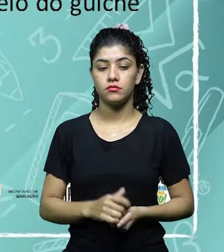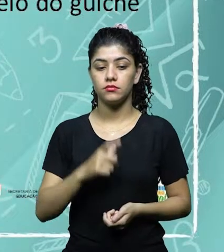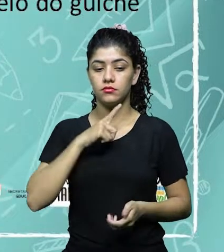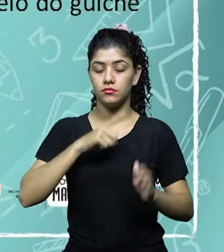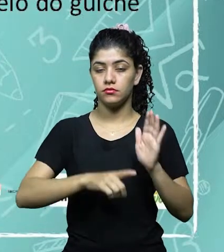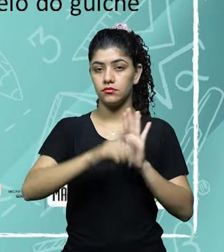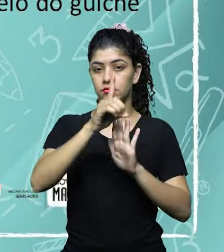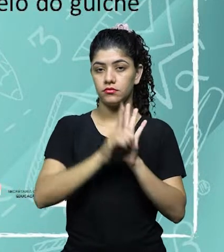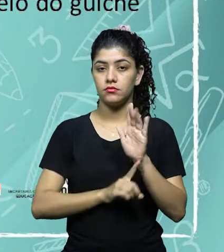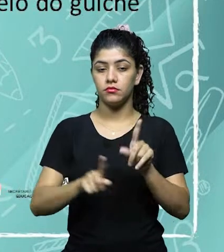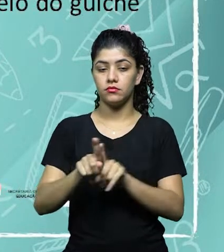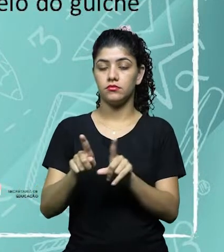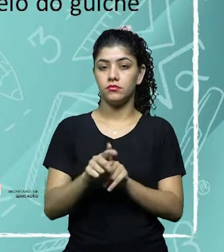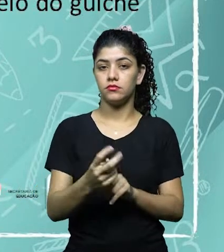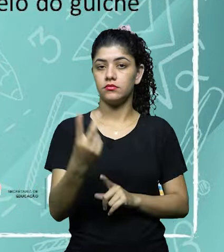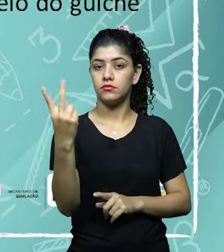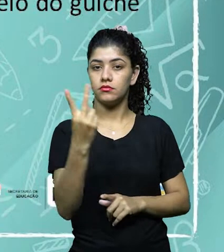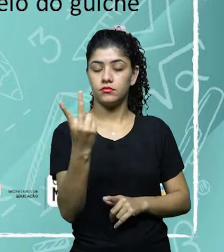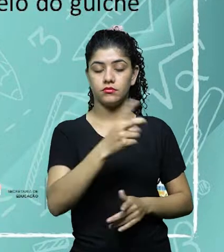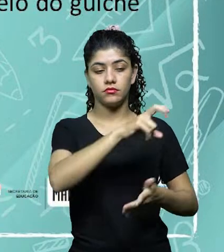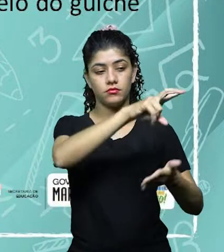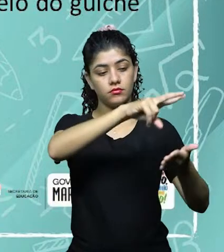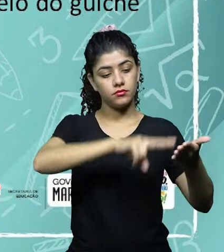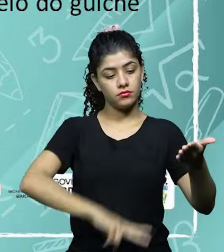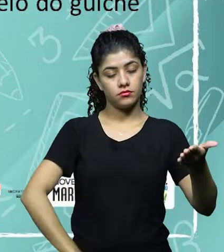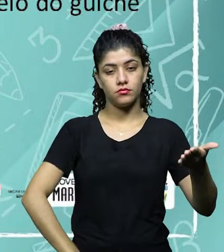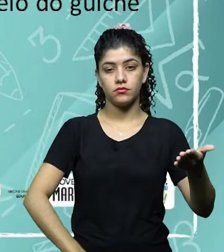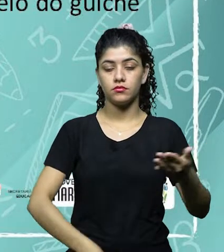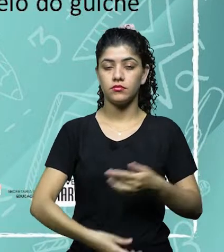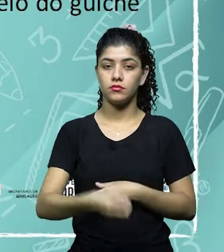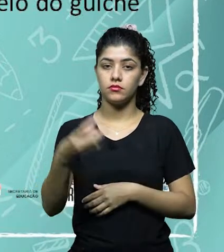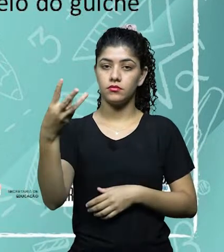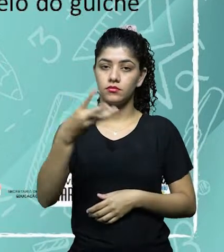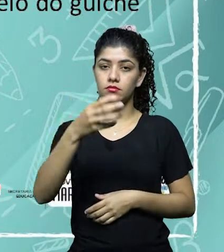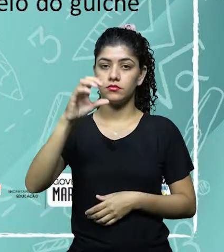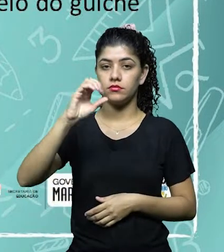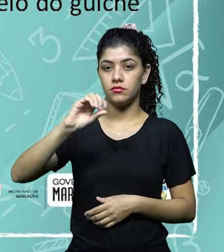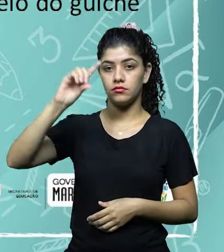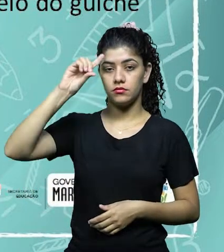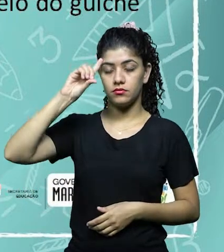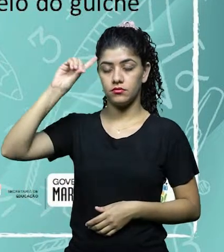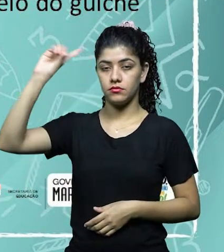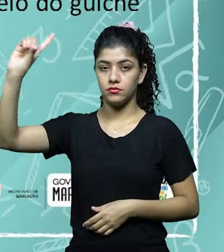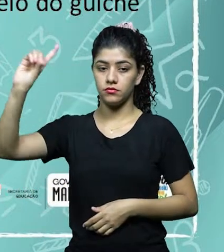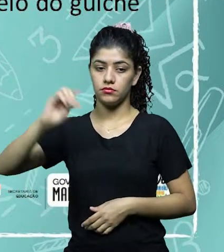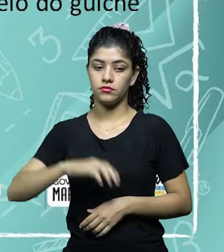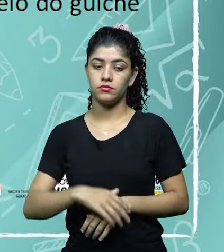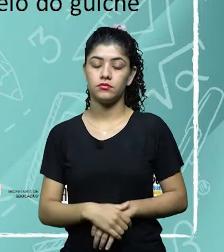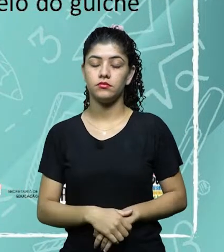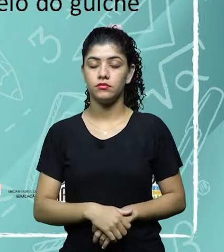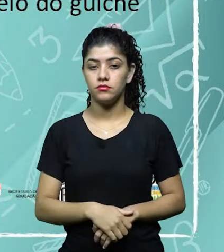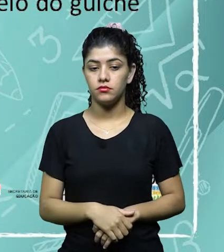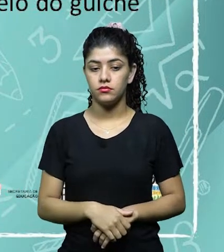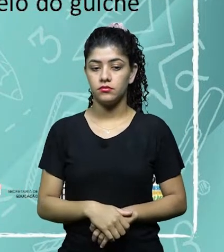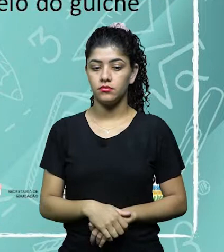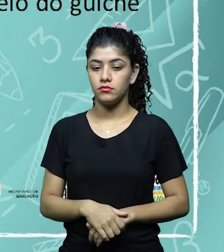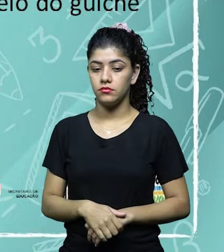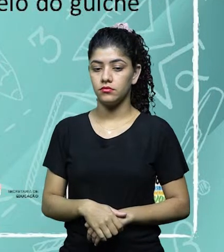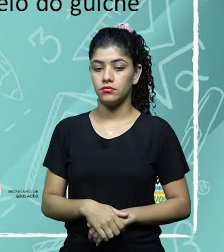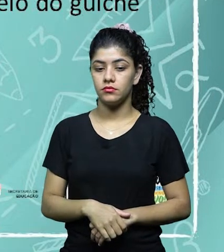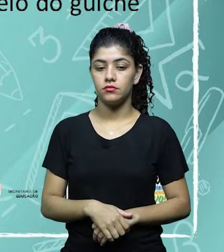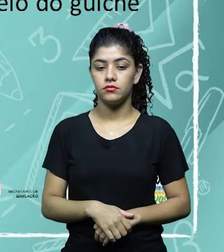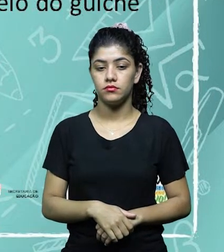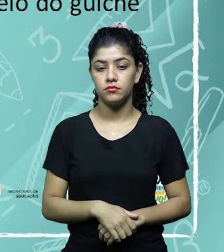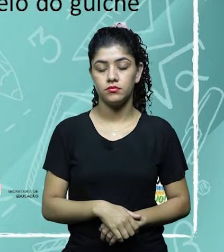você tem direito também a 2 extratos contendo a movimentação dos últimos 30 dias por meio do guichê de caixa ou terminal